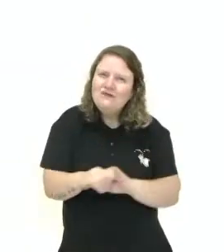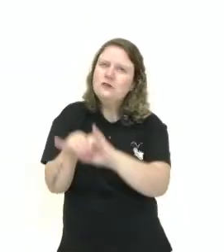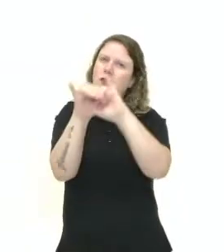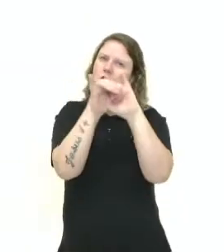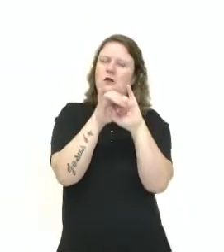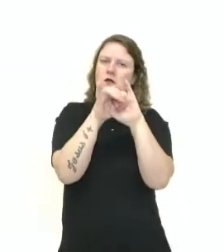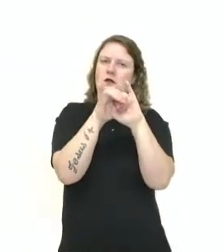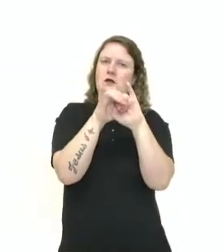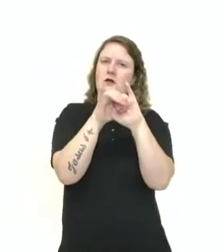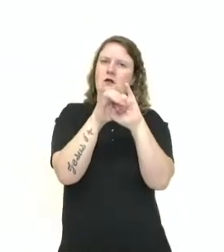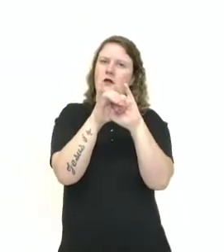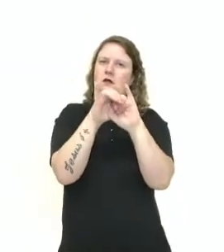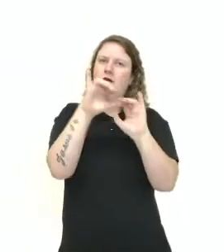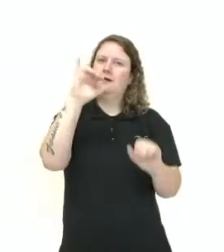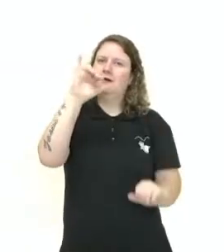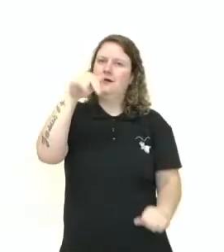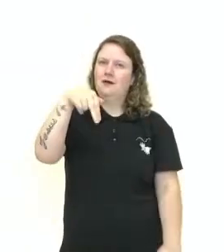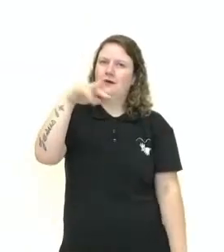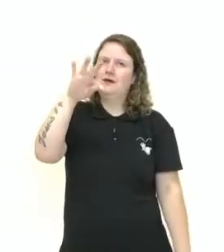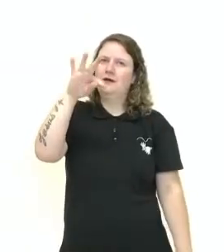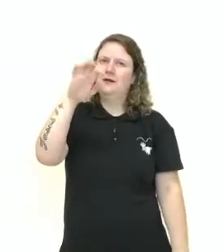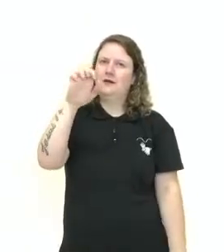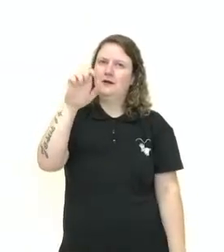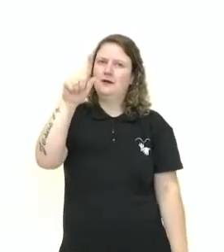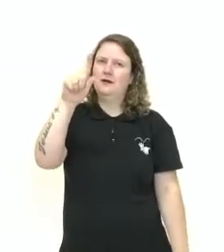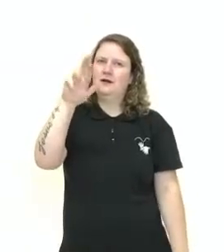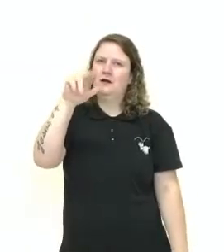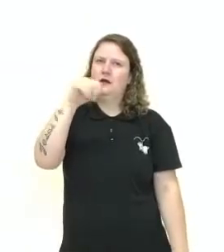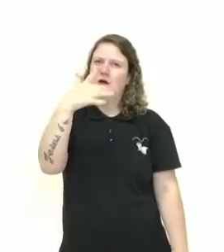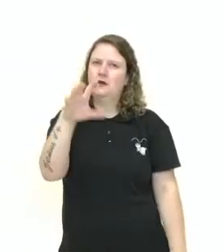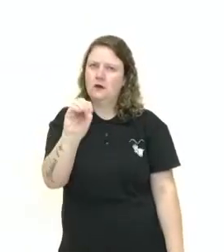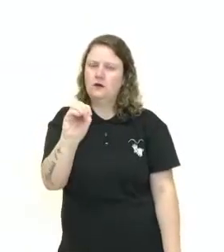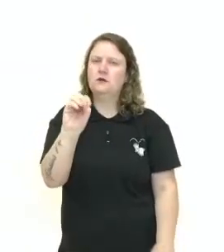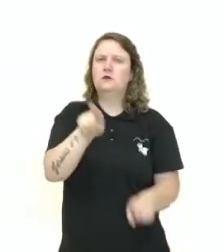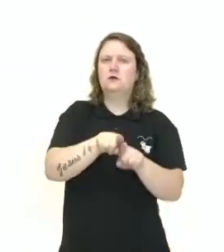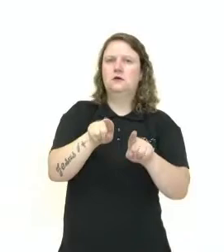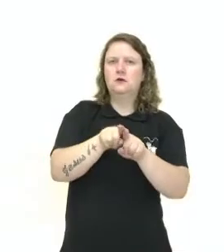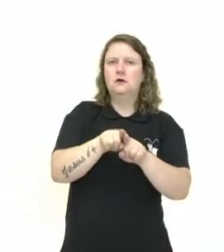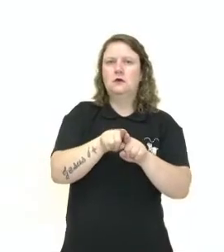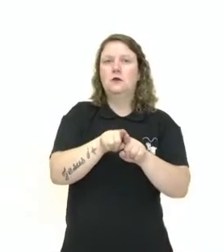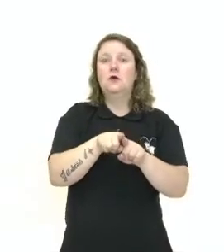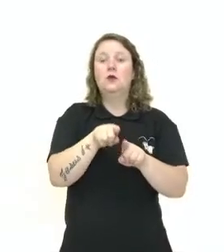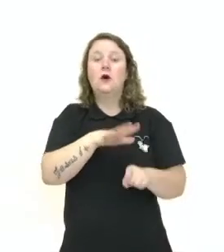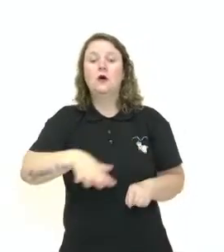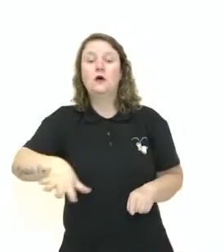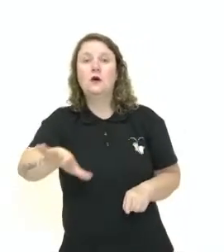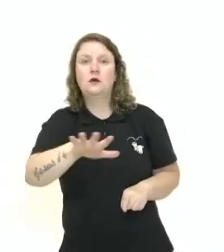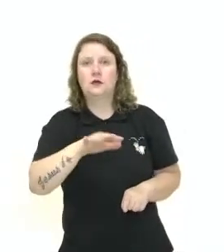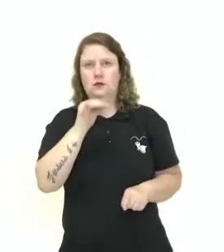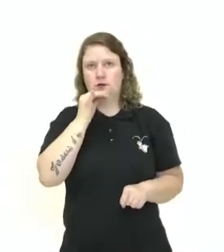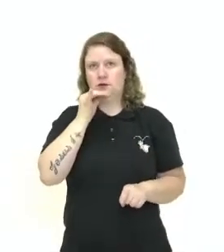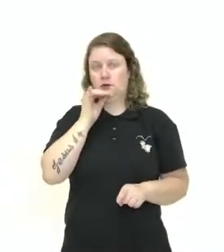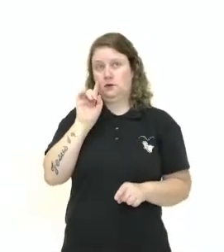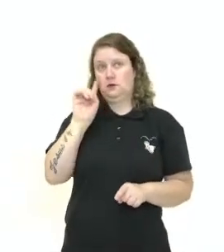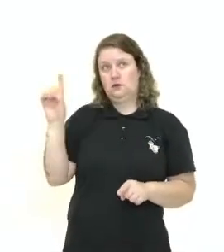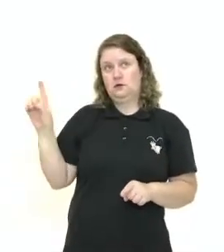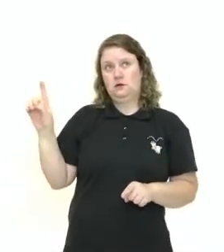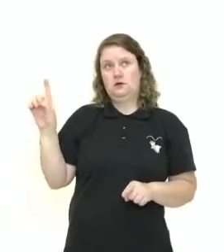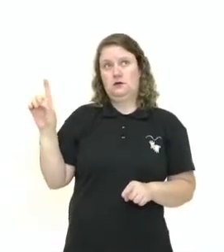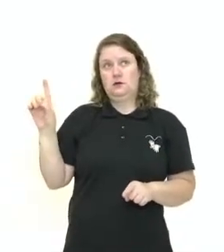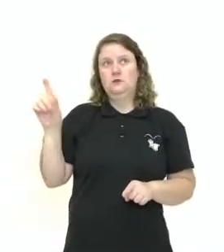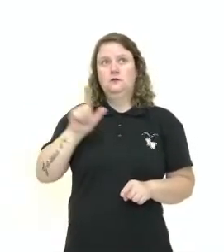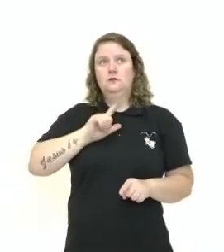áreas que até um determinado período não estavam integradas ao restante do país, como é a região ali, né, de